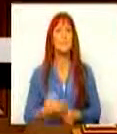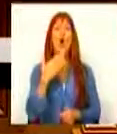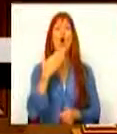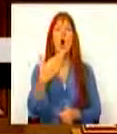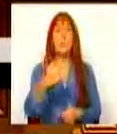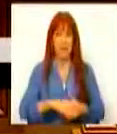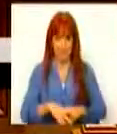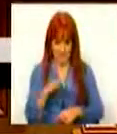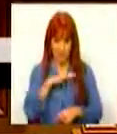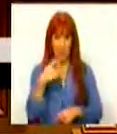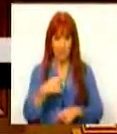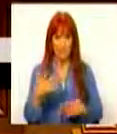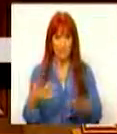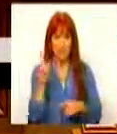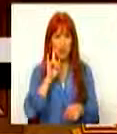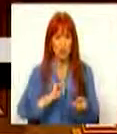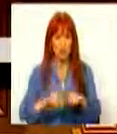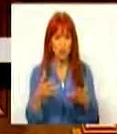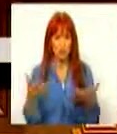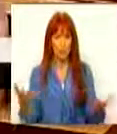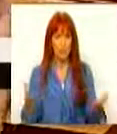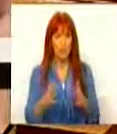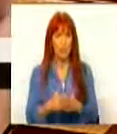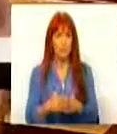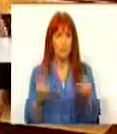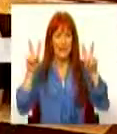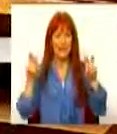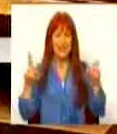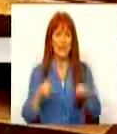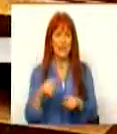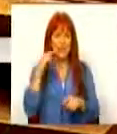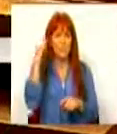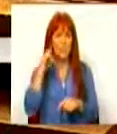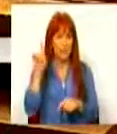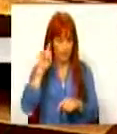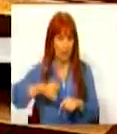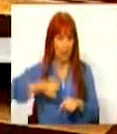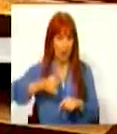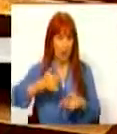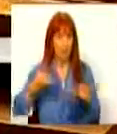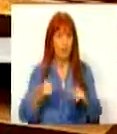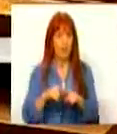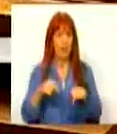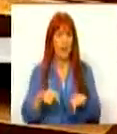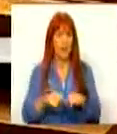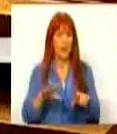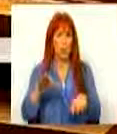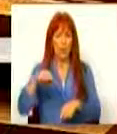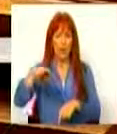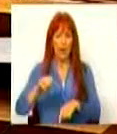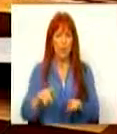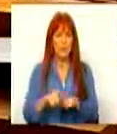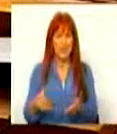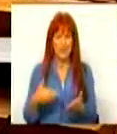Muito obrigada, Sr. Presidente, senhoras e senhores deputados. Este tema é de particular importância. E é tanto, o Partido